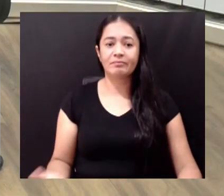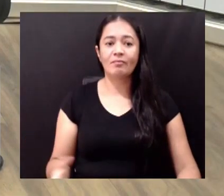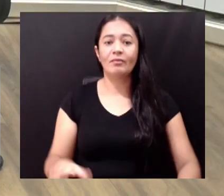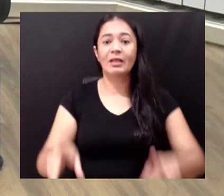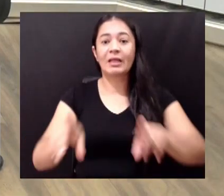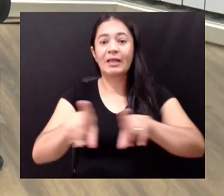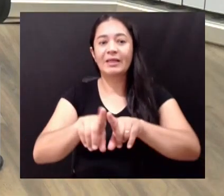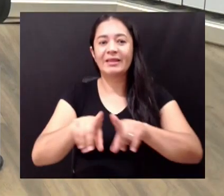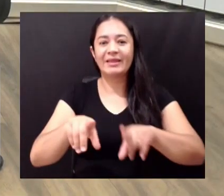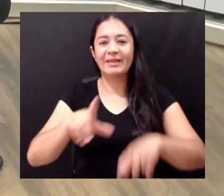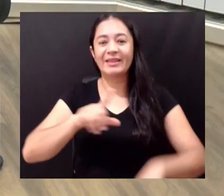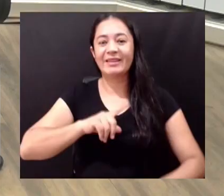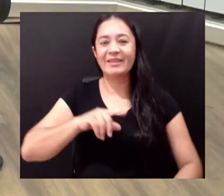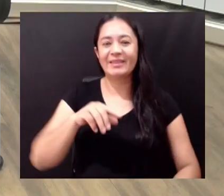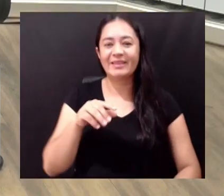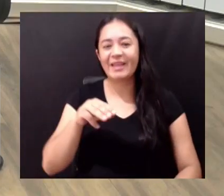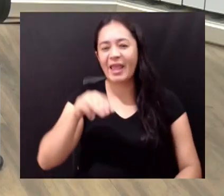falando,